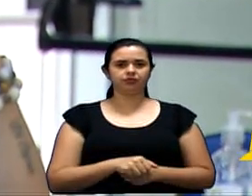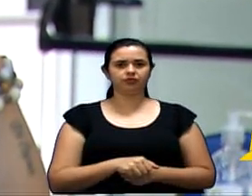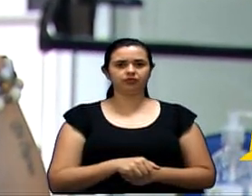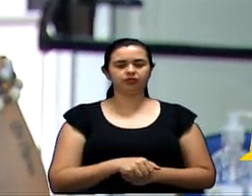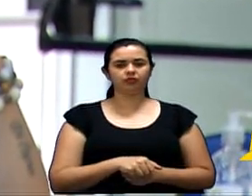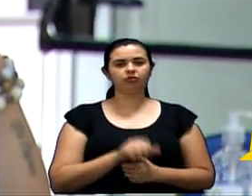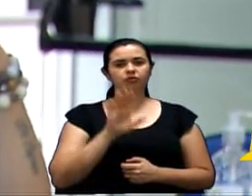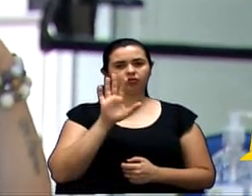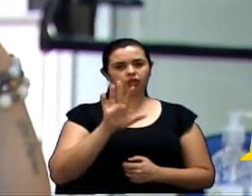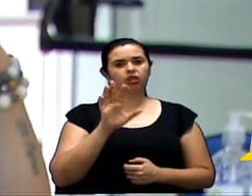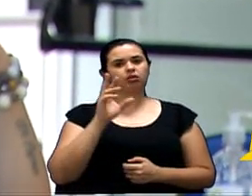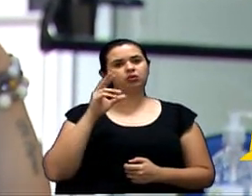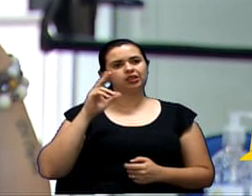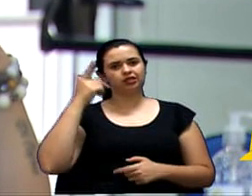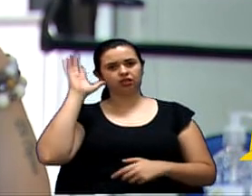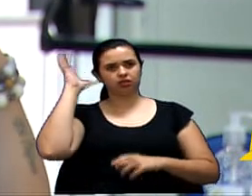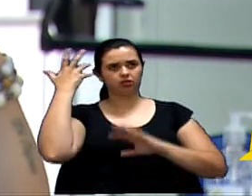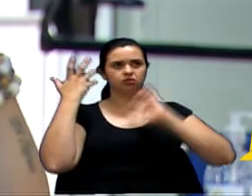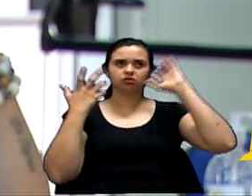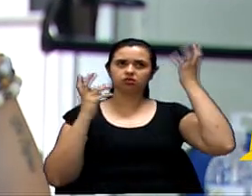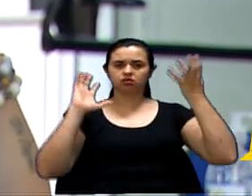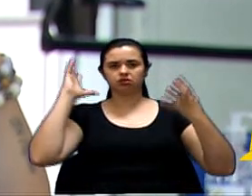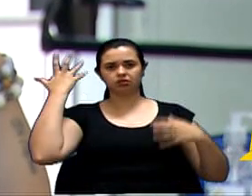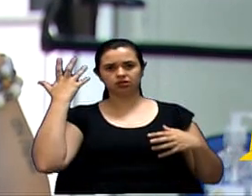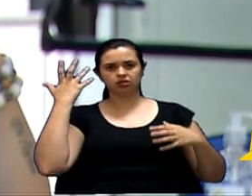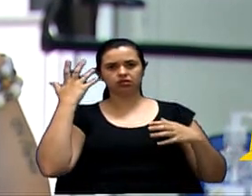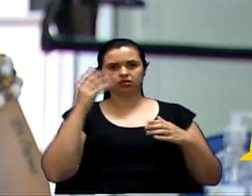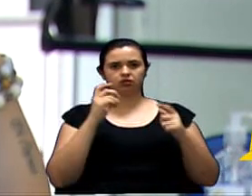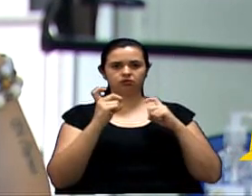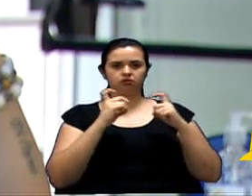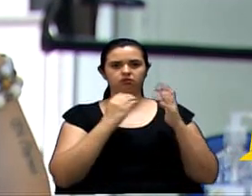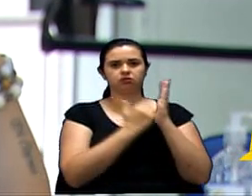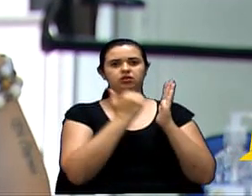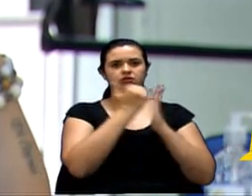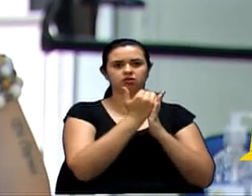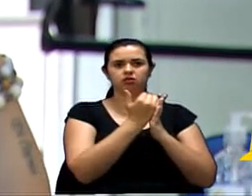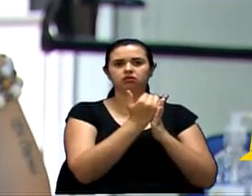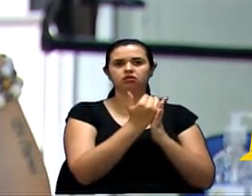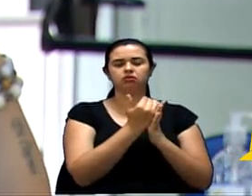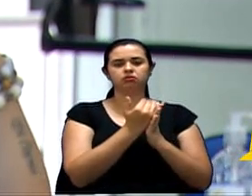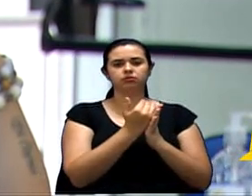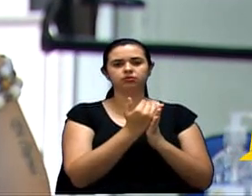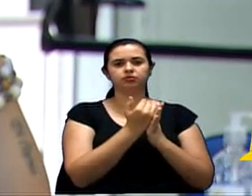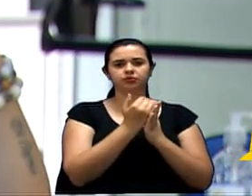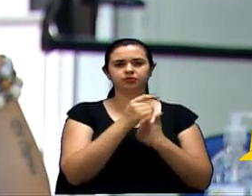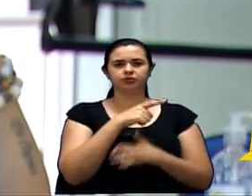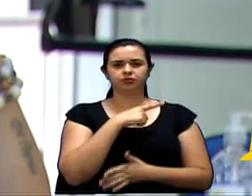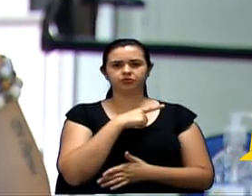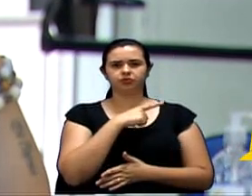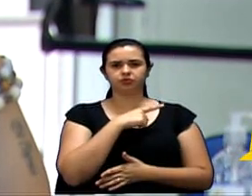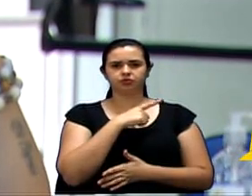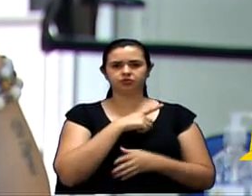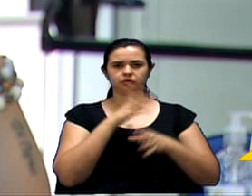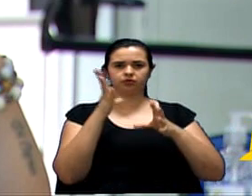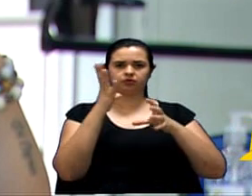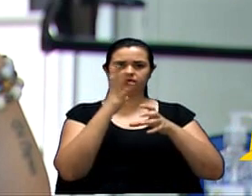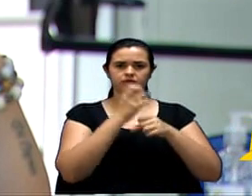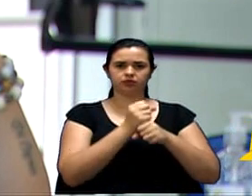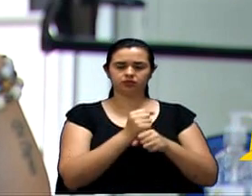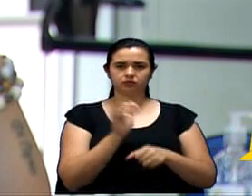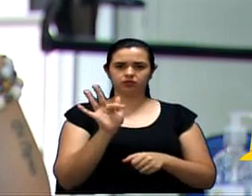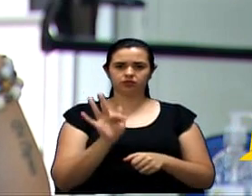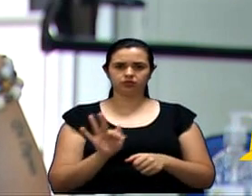em outras ocasiões também utilizei. Por exemplo, teve uma extraordinária. Até que aquela que teve o negócio das cotas, né,